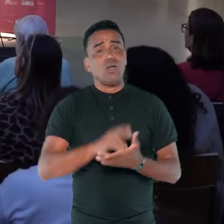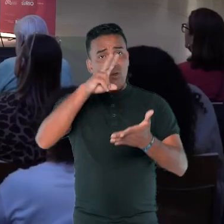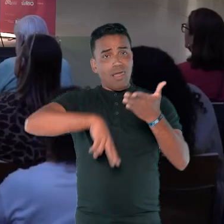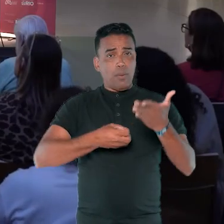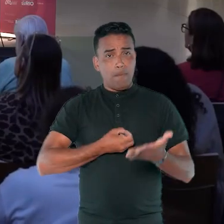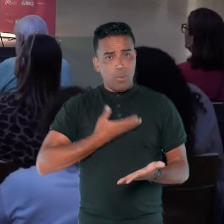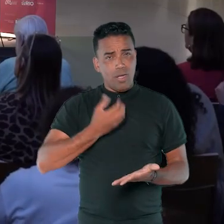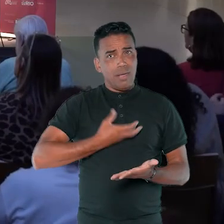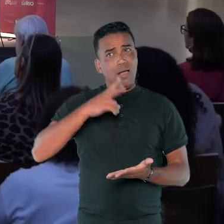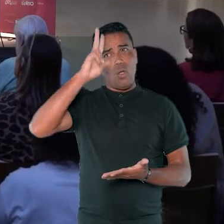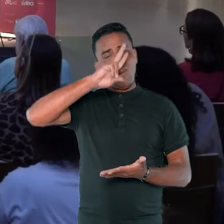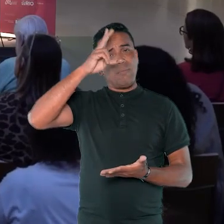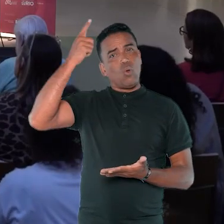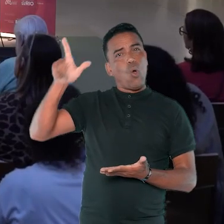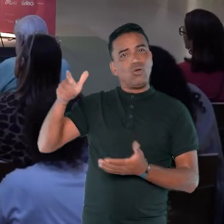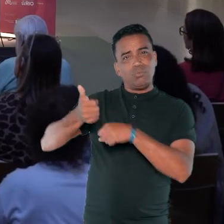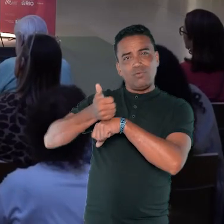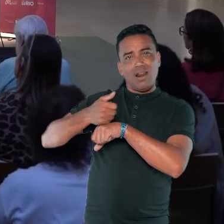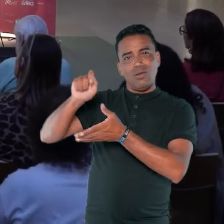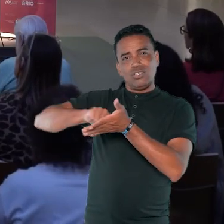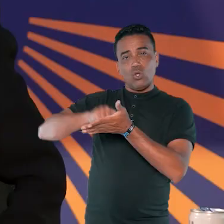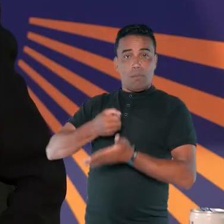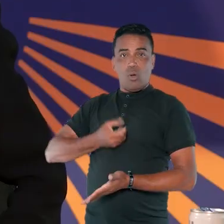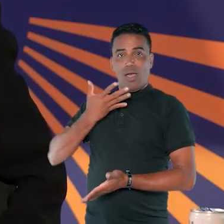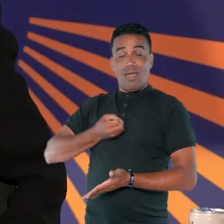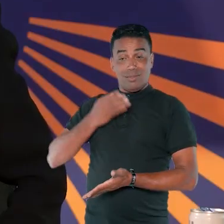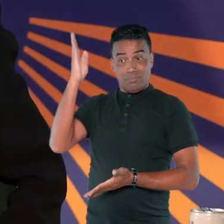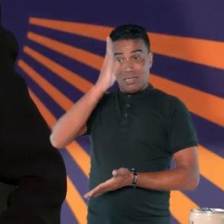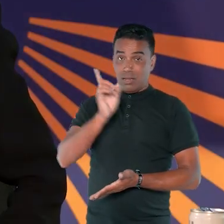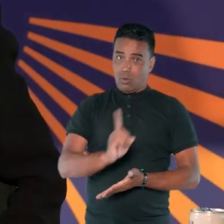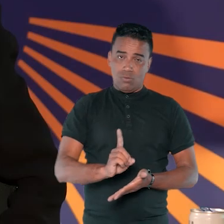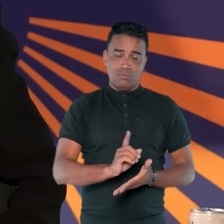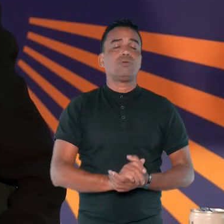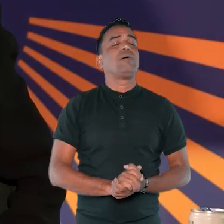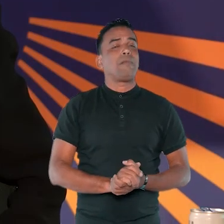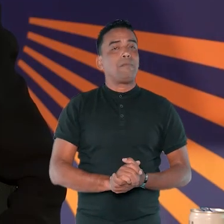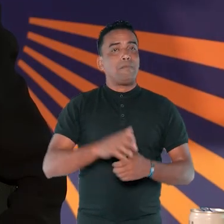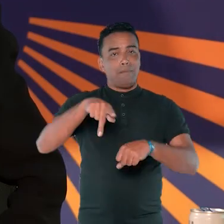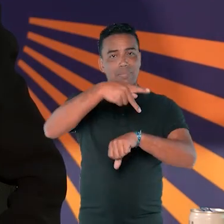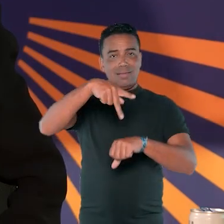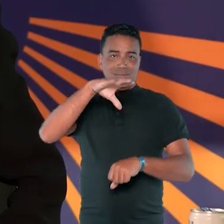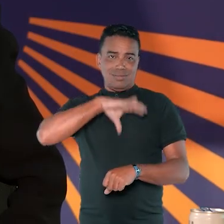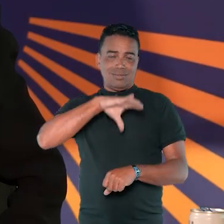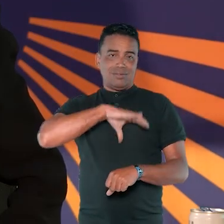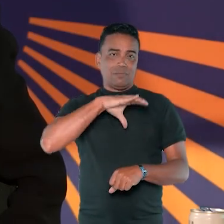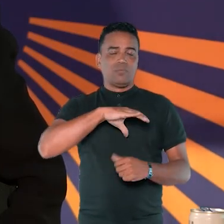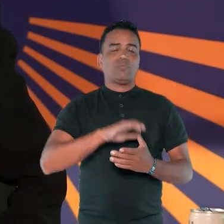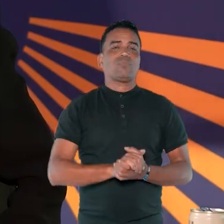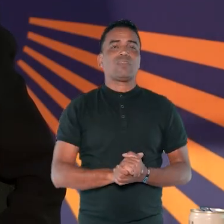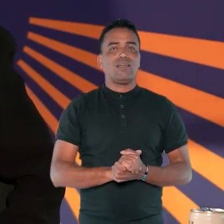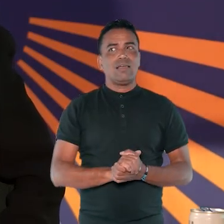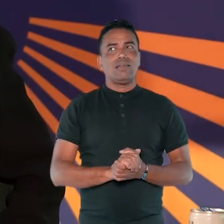eu me lembro de um outro grande poeta, e este não brasileiro, mas português,